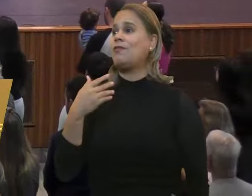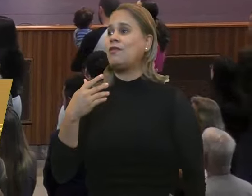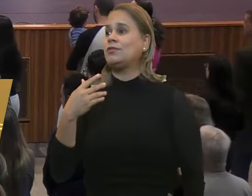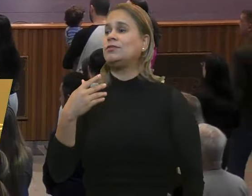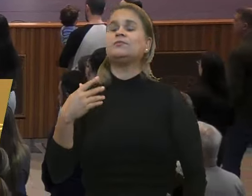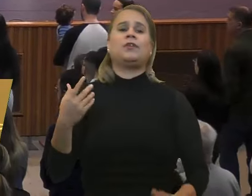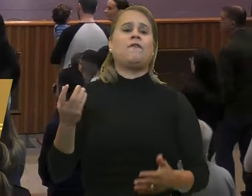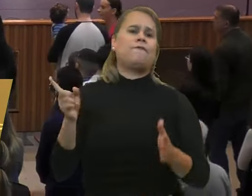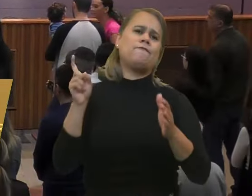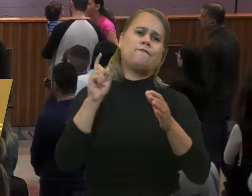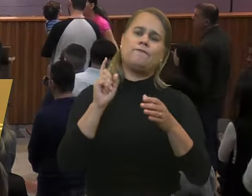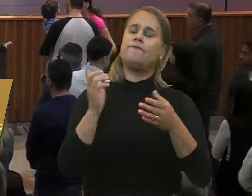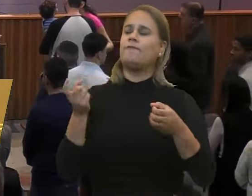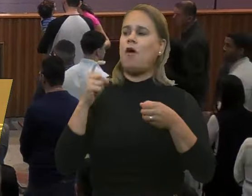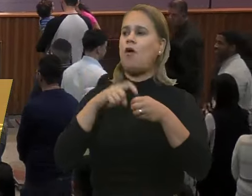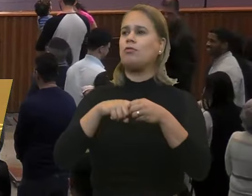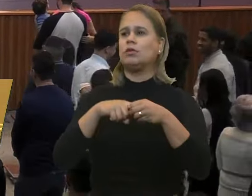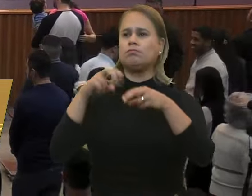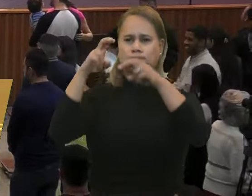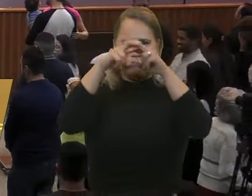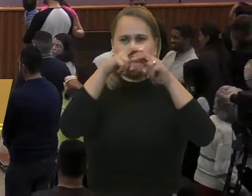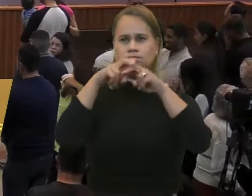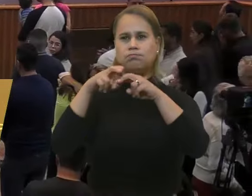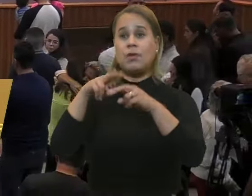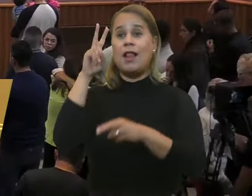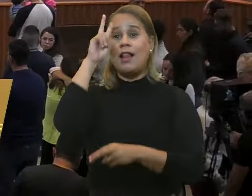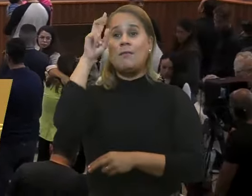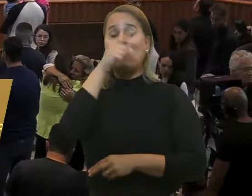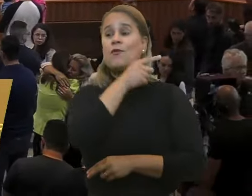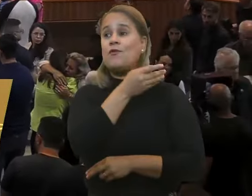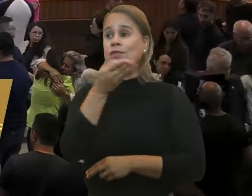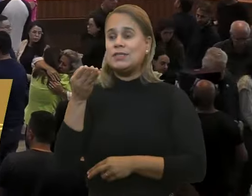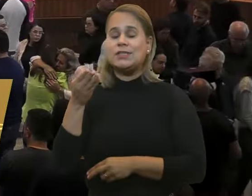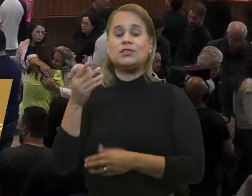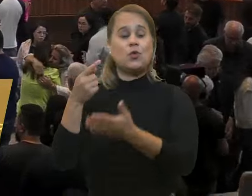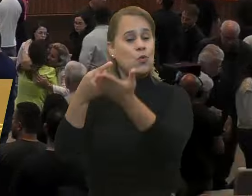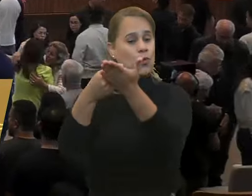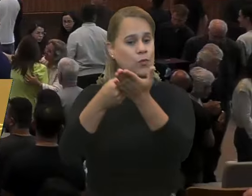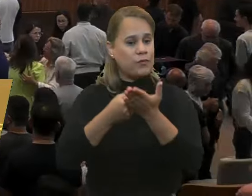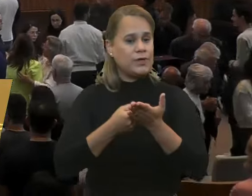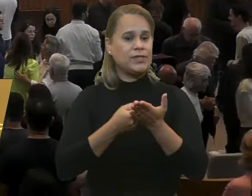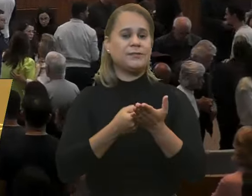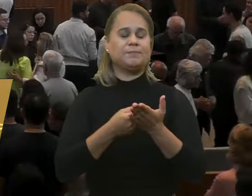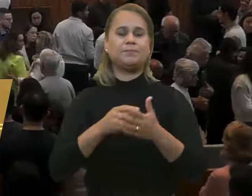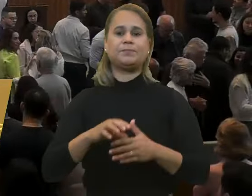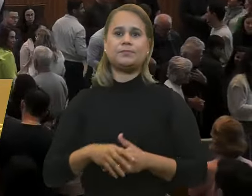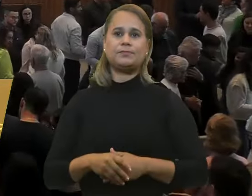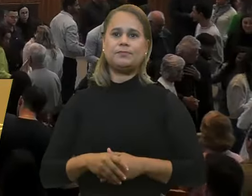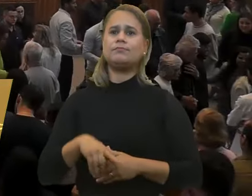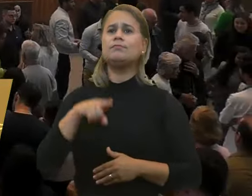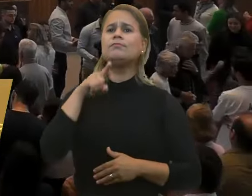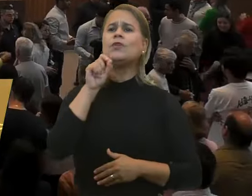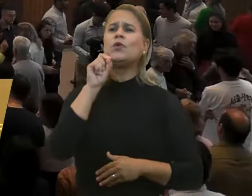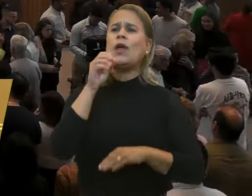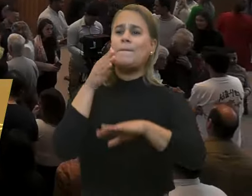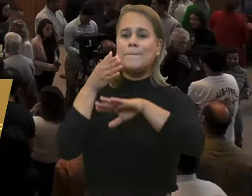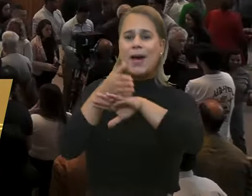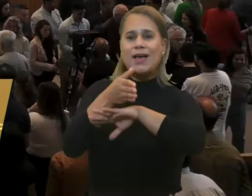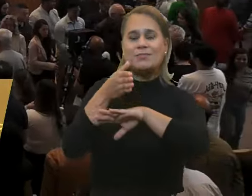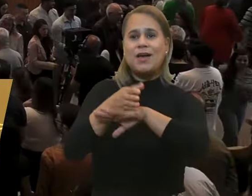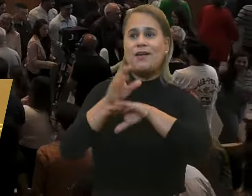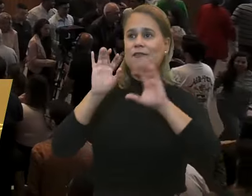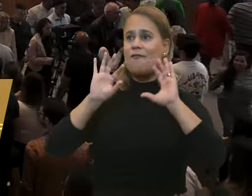lugar, quero te lembrar, a gente tem aqui um convite para você, para você poder participar de uma